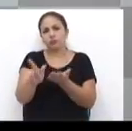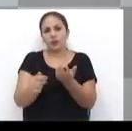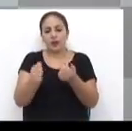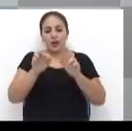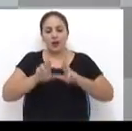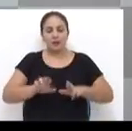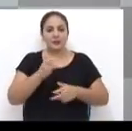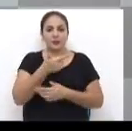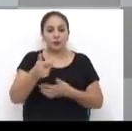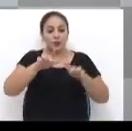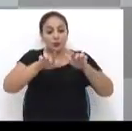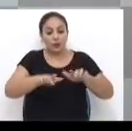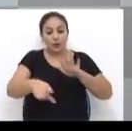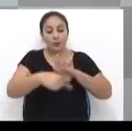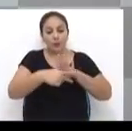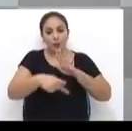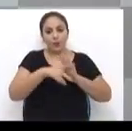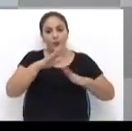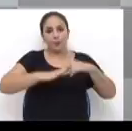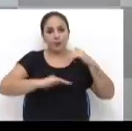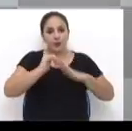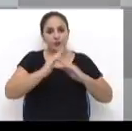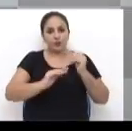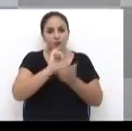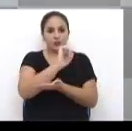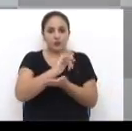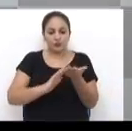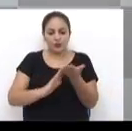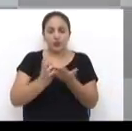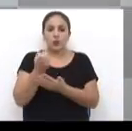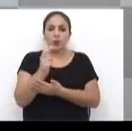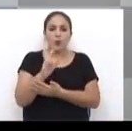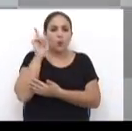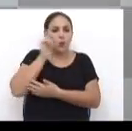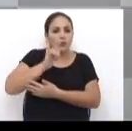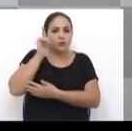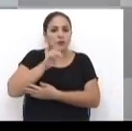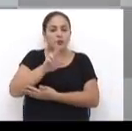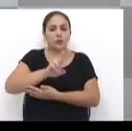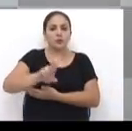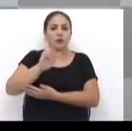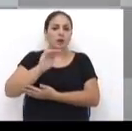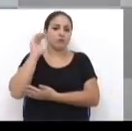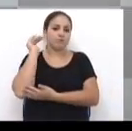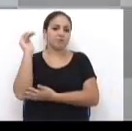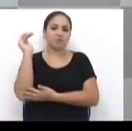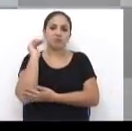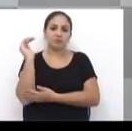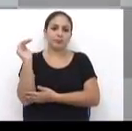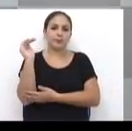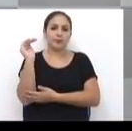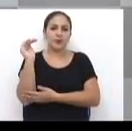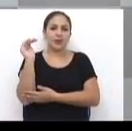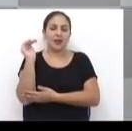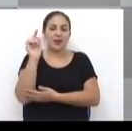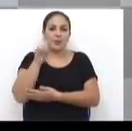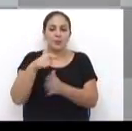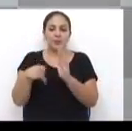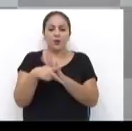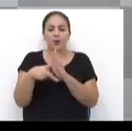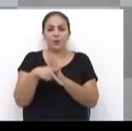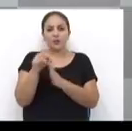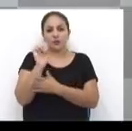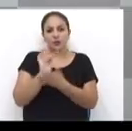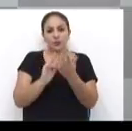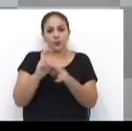das suas atividades, para poder usufruir com tranquilidade das suas atividades, e por isso eu acho que colocar à